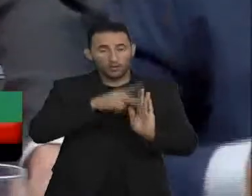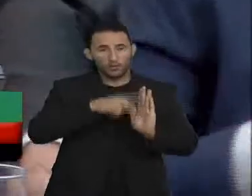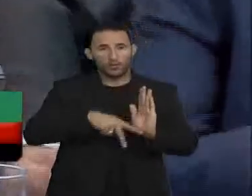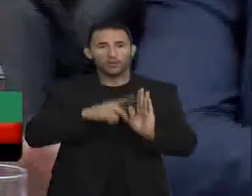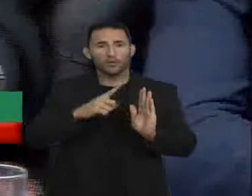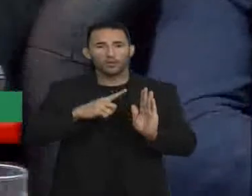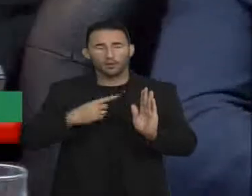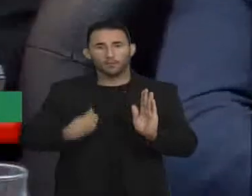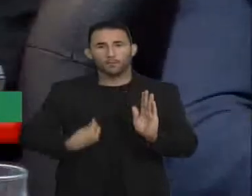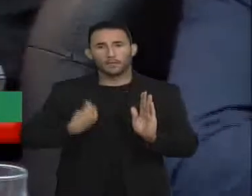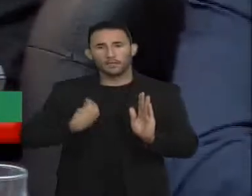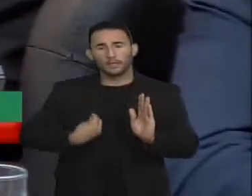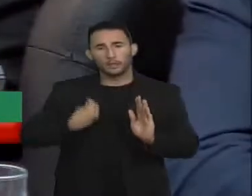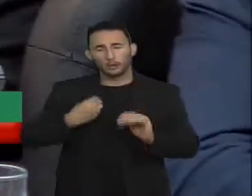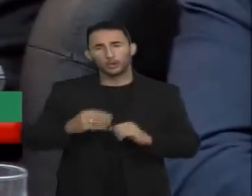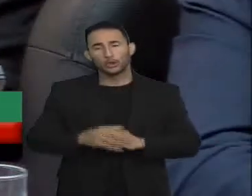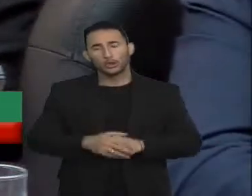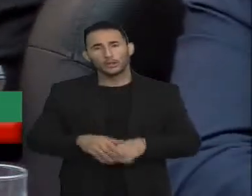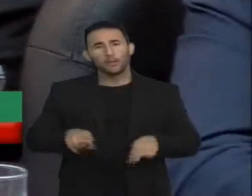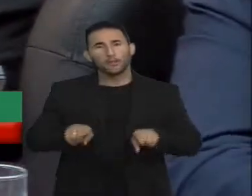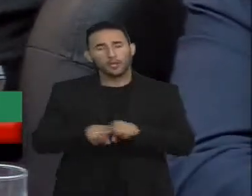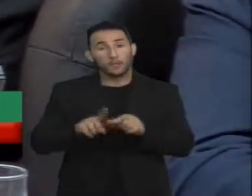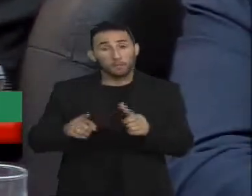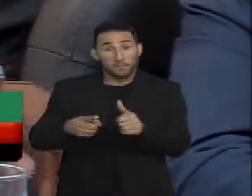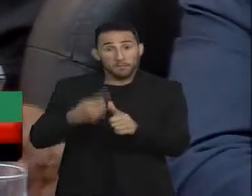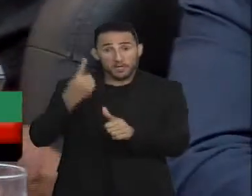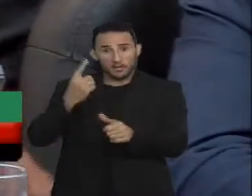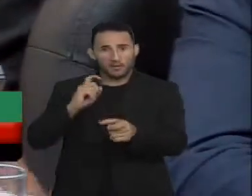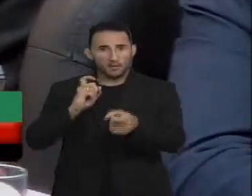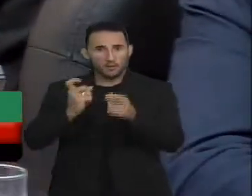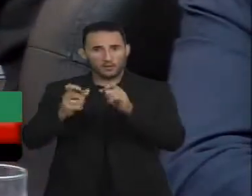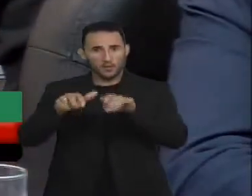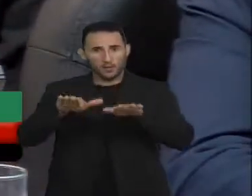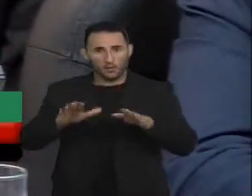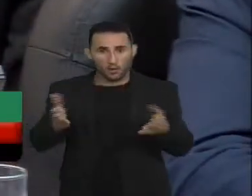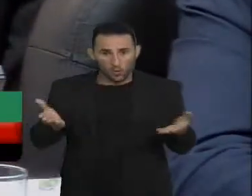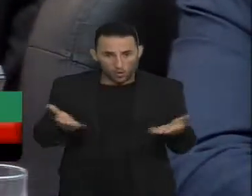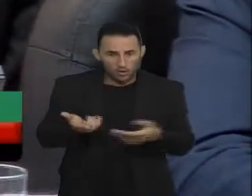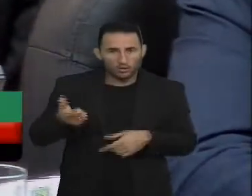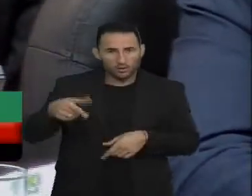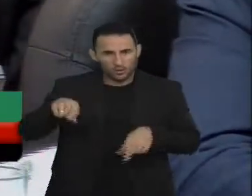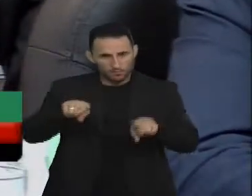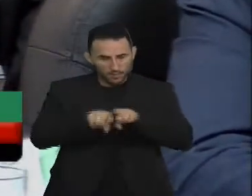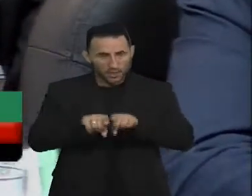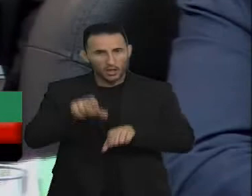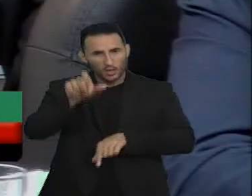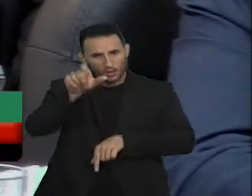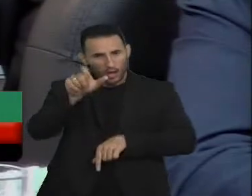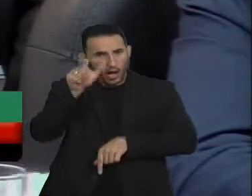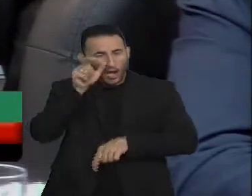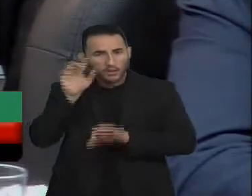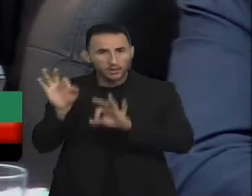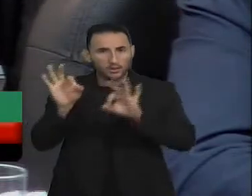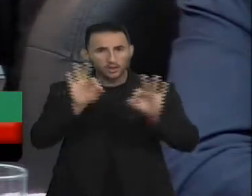estavam presentes na primeira e agora estão acompanhando pela TV